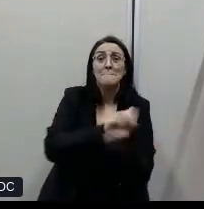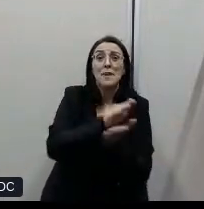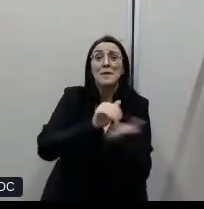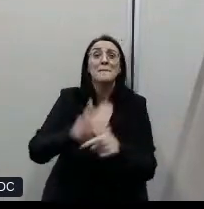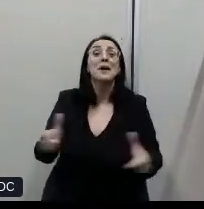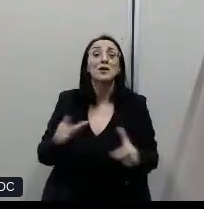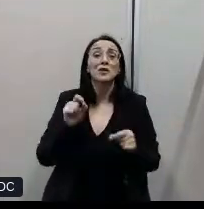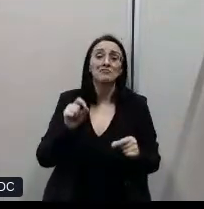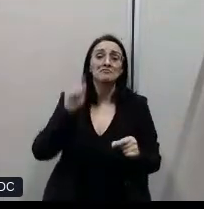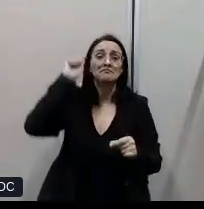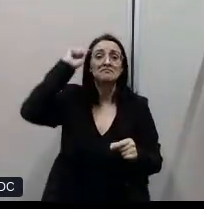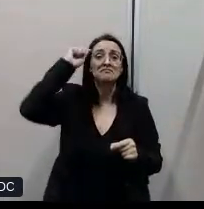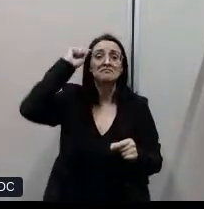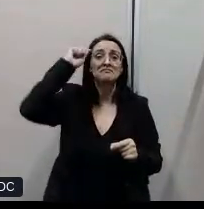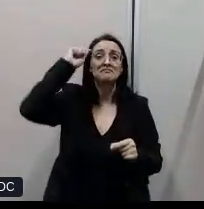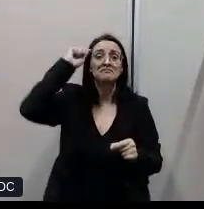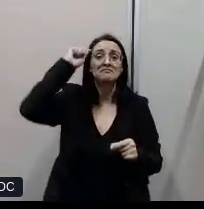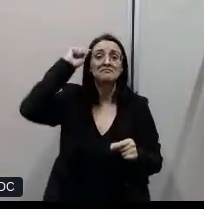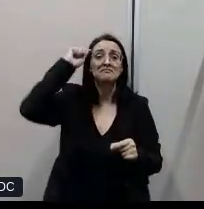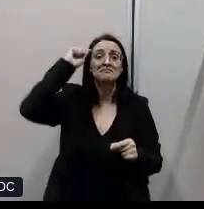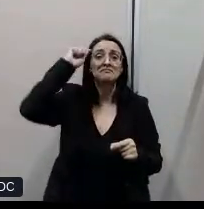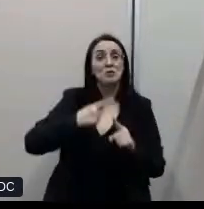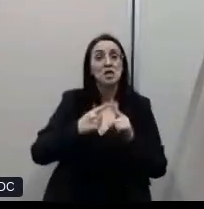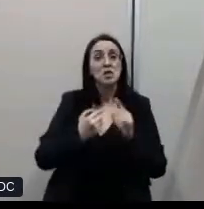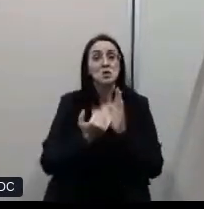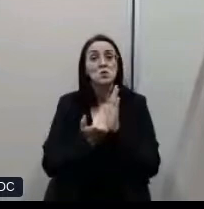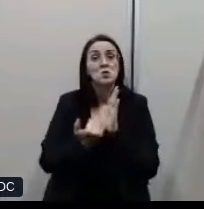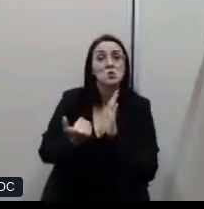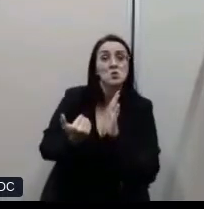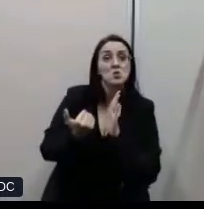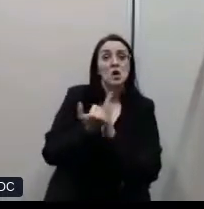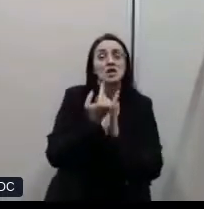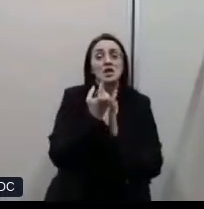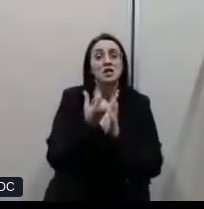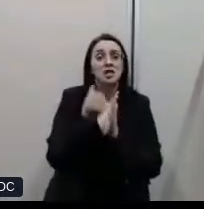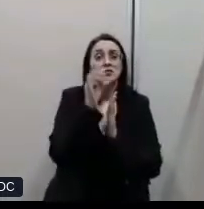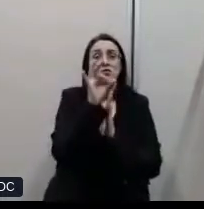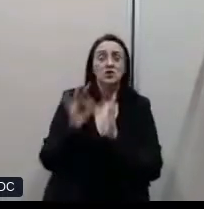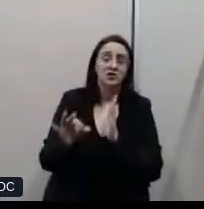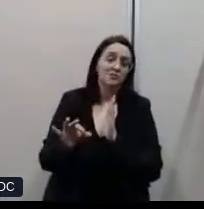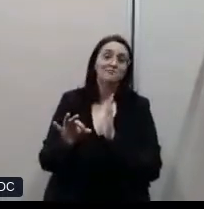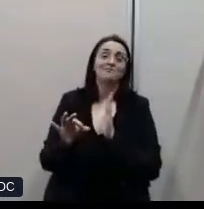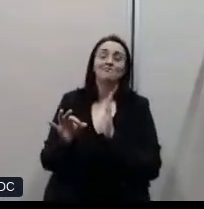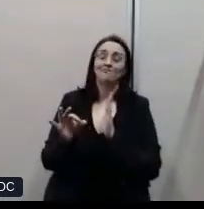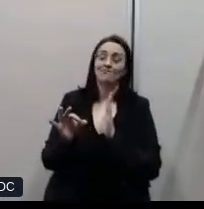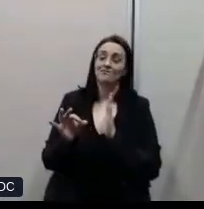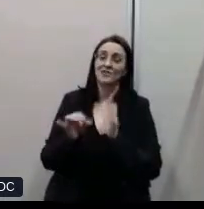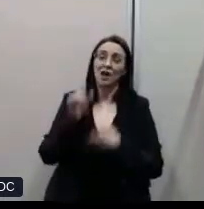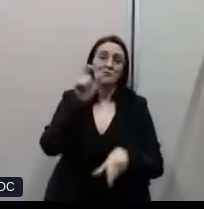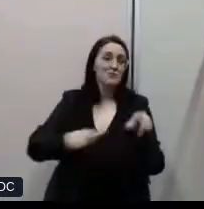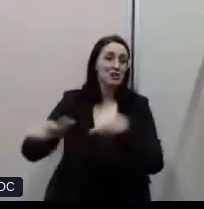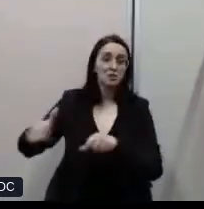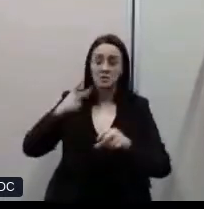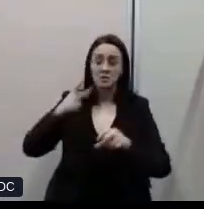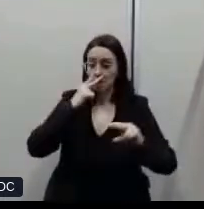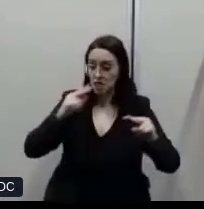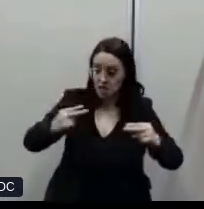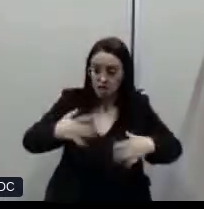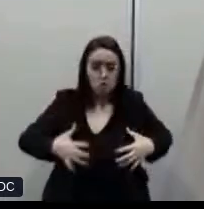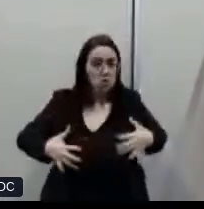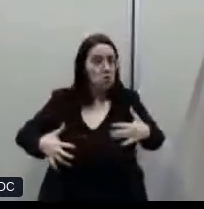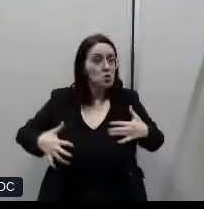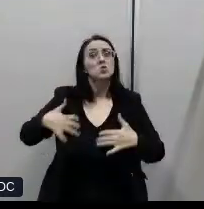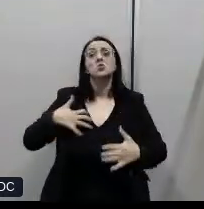nesse período foram as mulheres negras, com um aumento a mais de 16%. Então, foram as pessoas que mais se viram